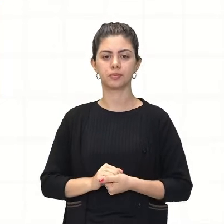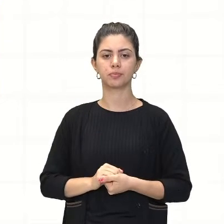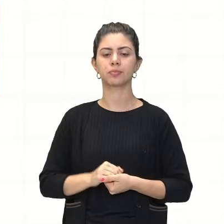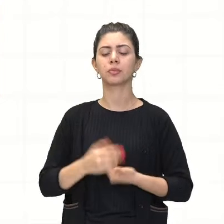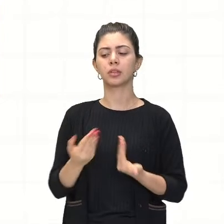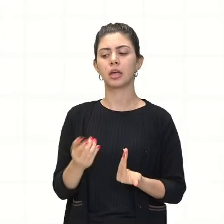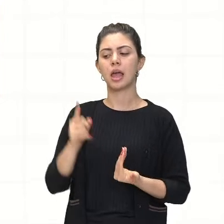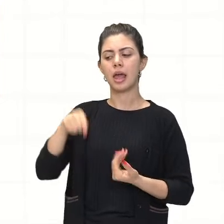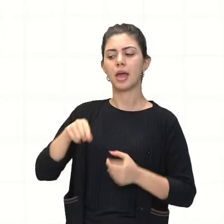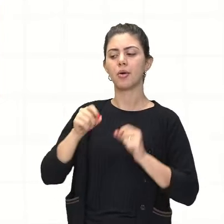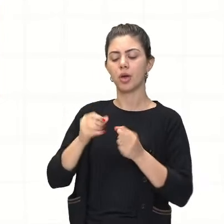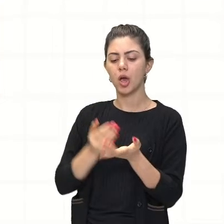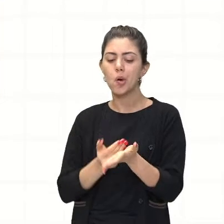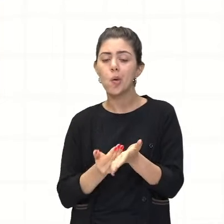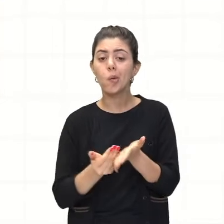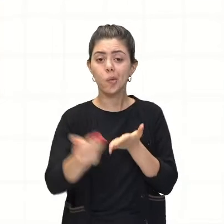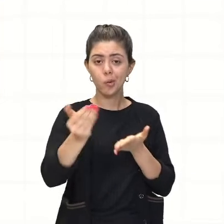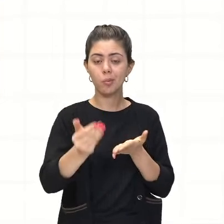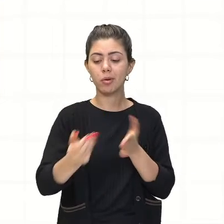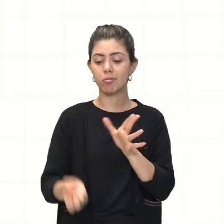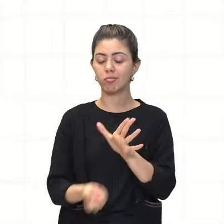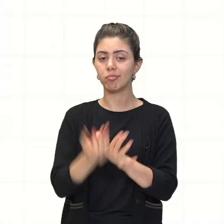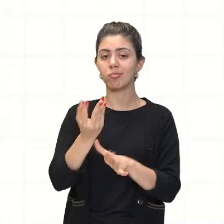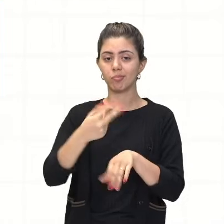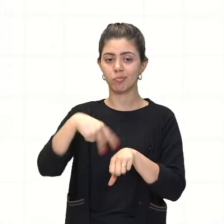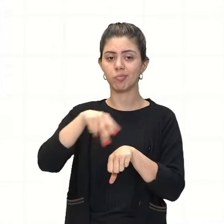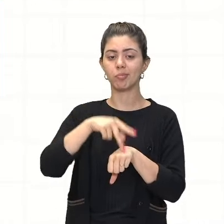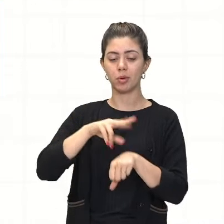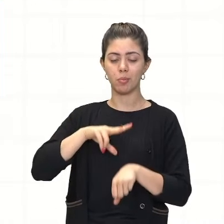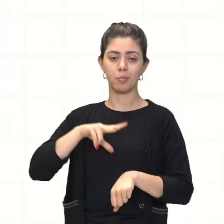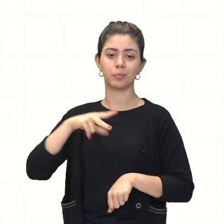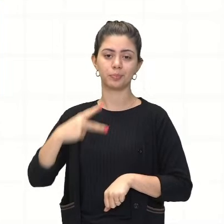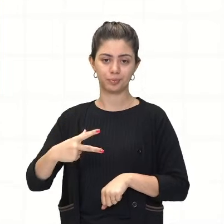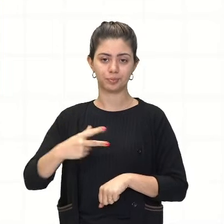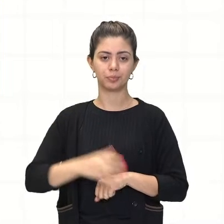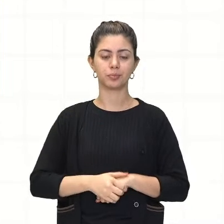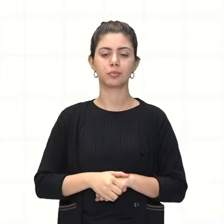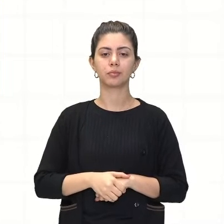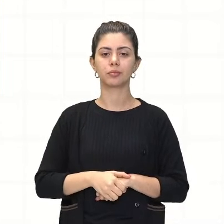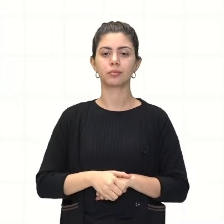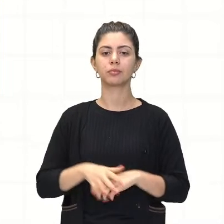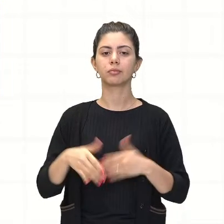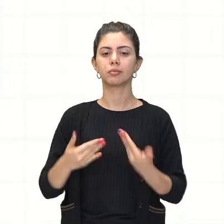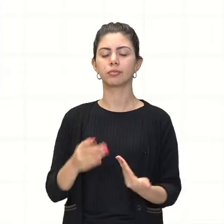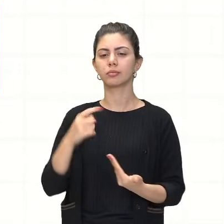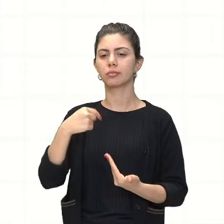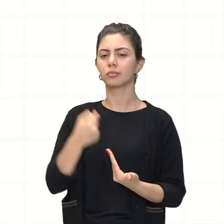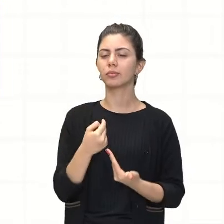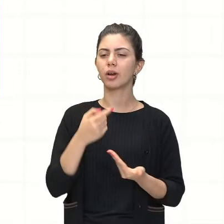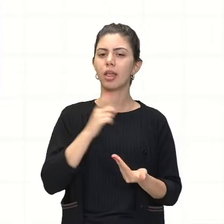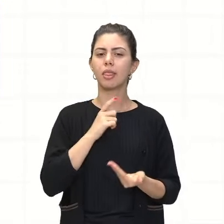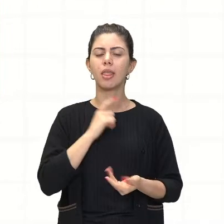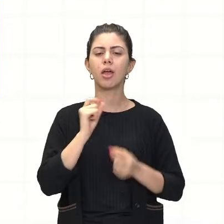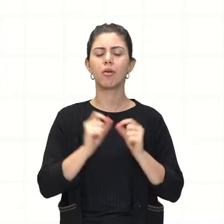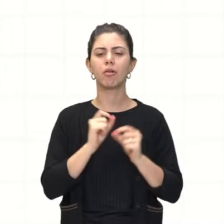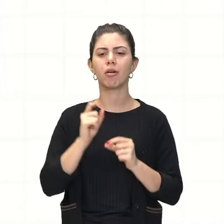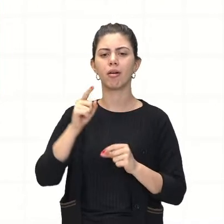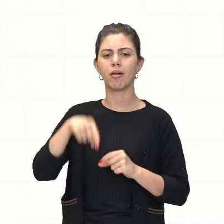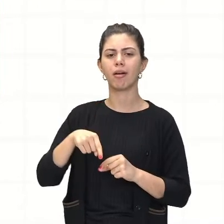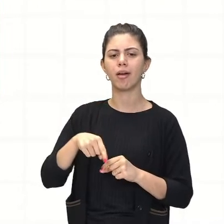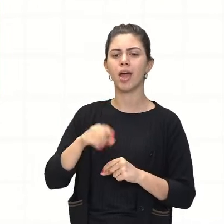indispensável que dá início à formação de Portugal. E agora nós temos não mais o